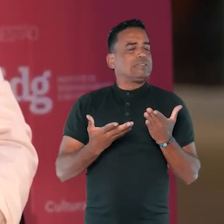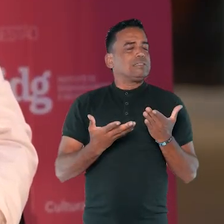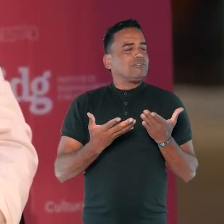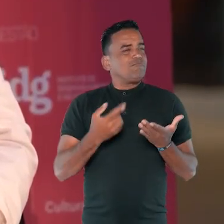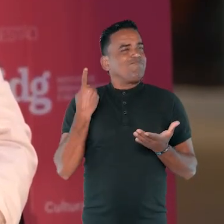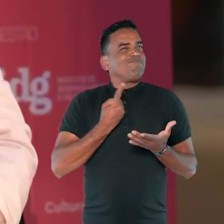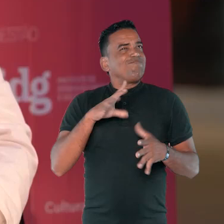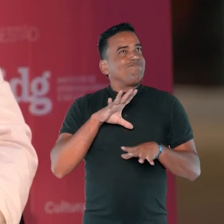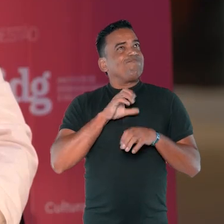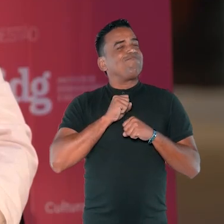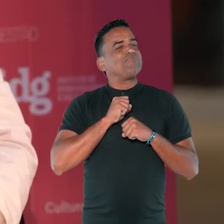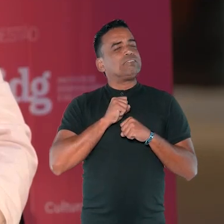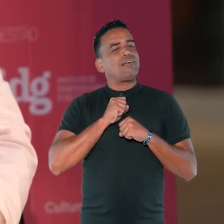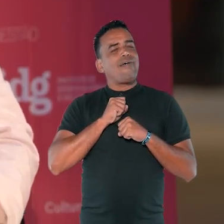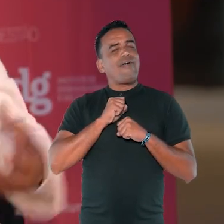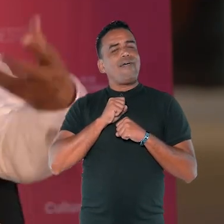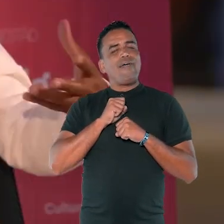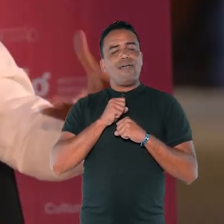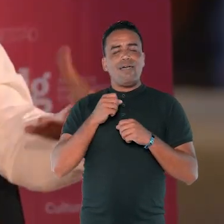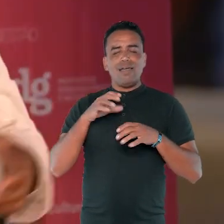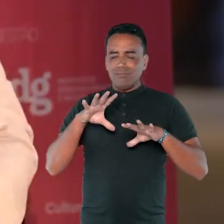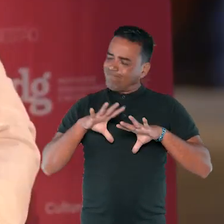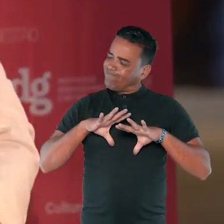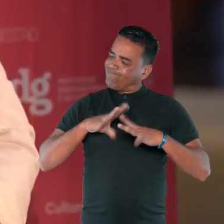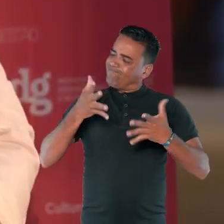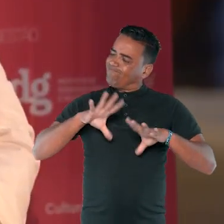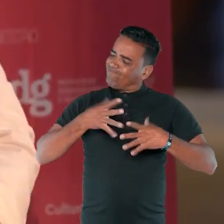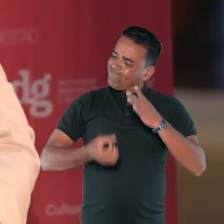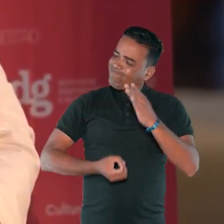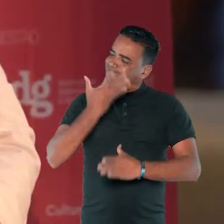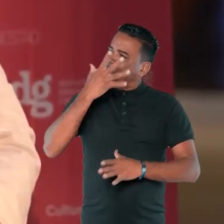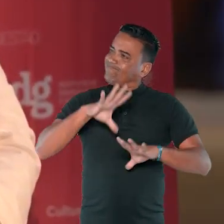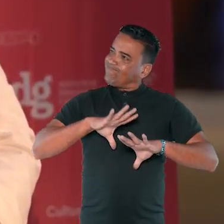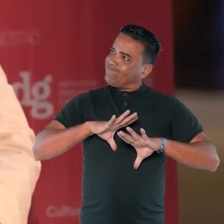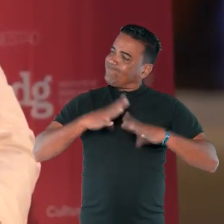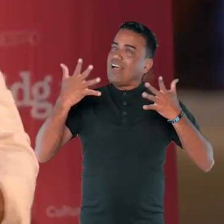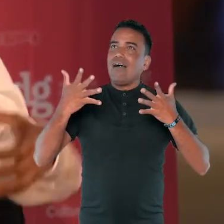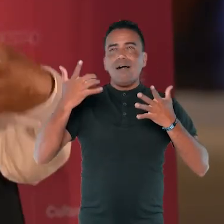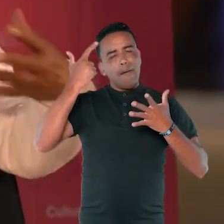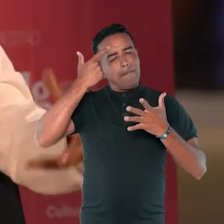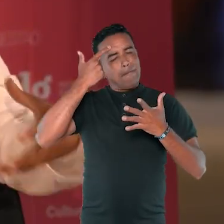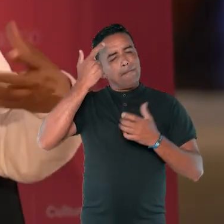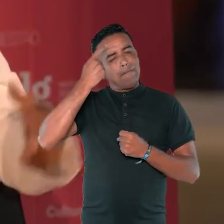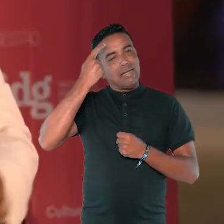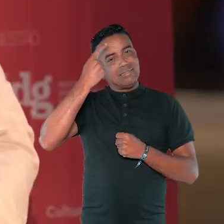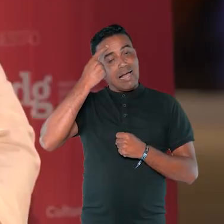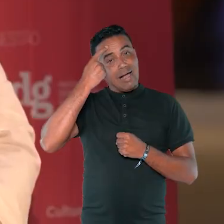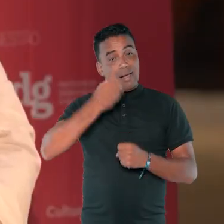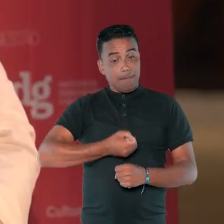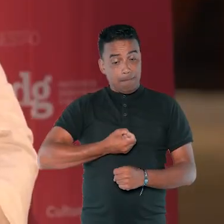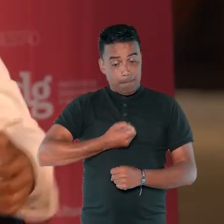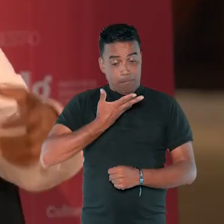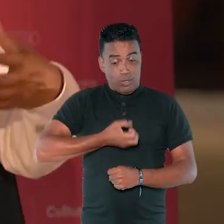gente até se encoraja, né, a pensar que a poesia, que a